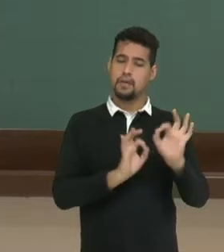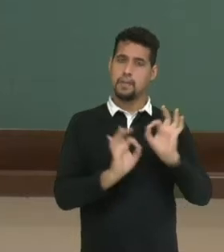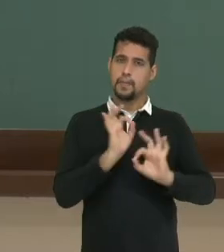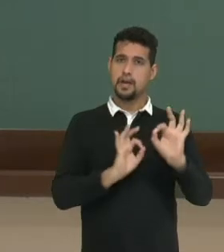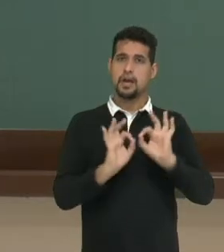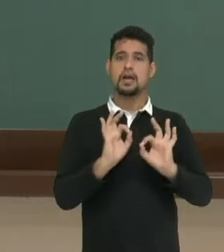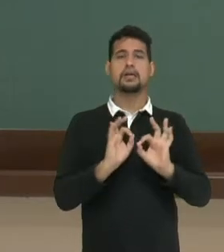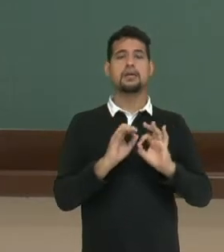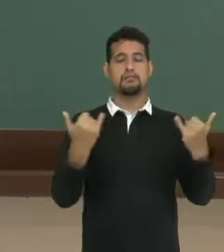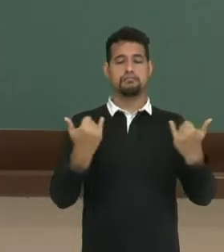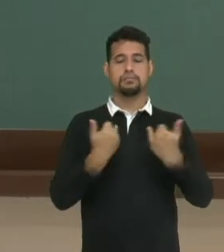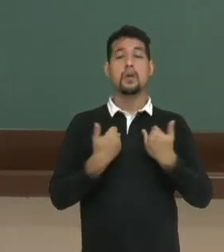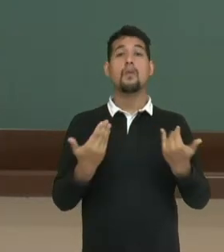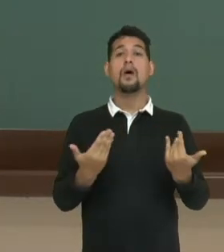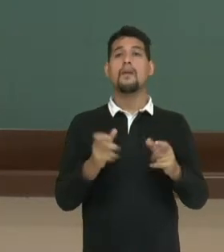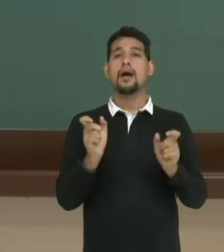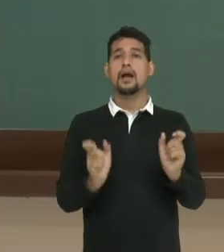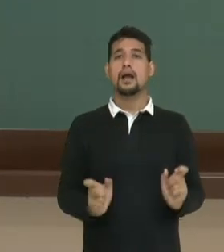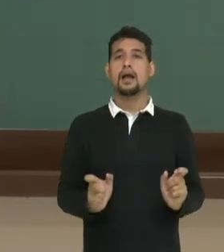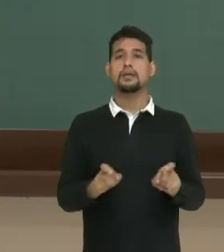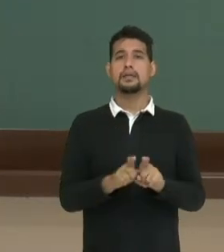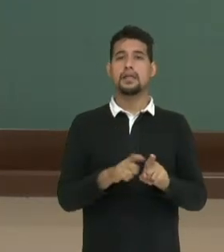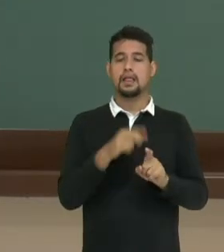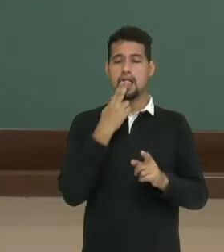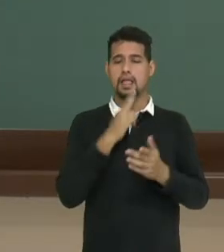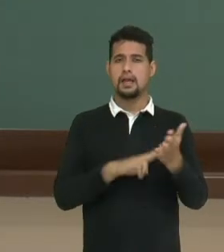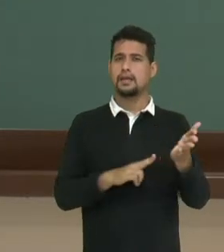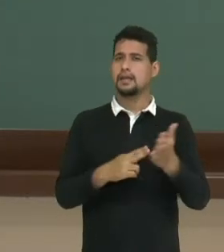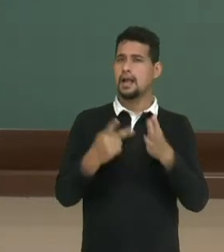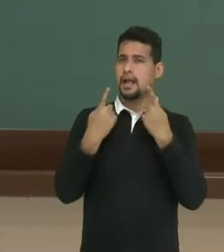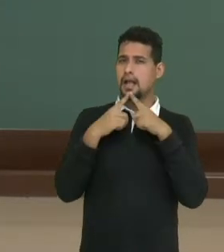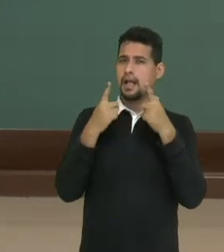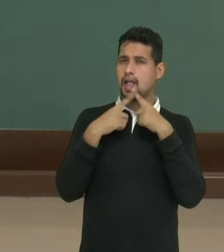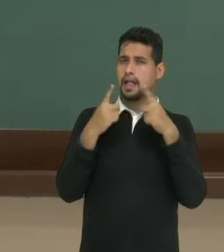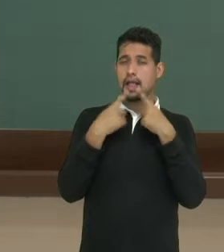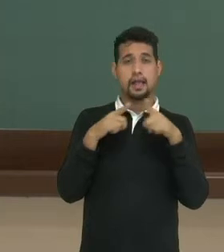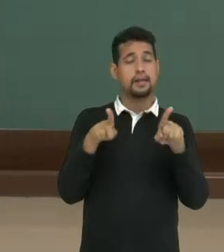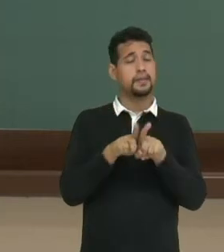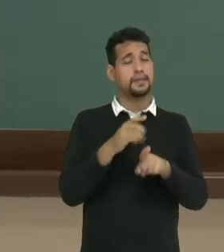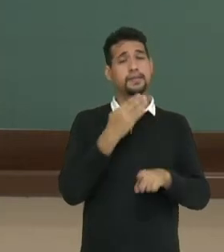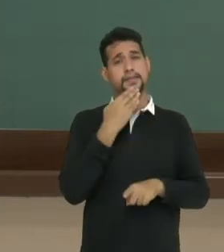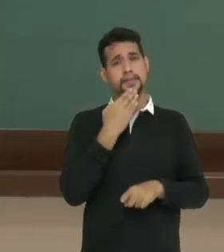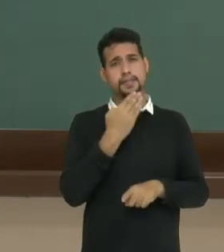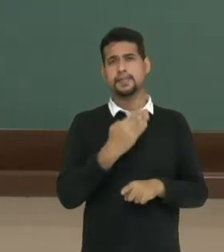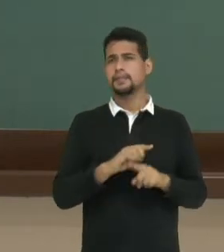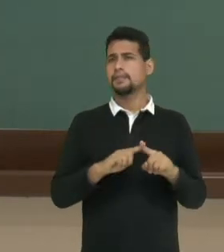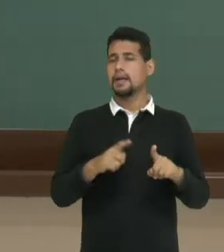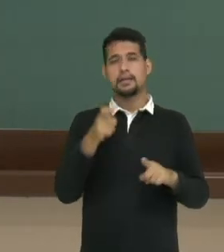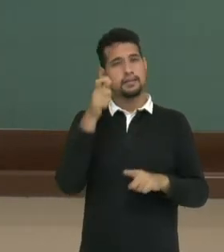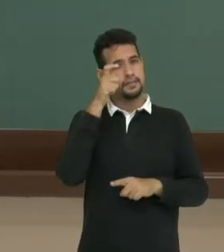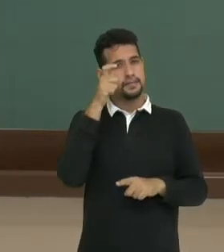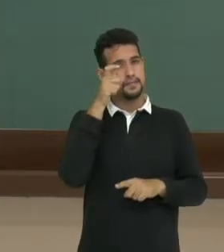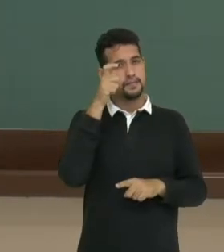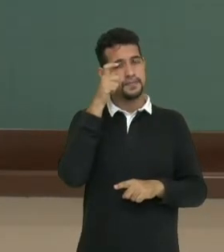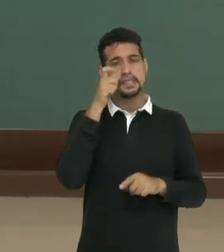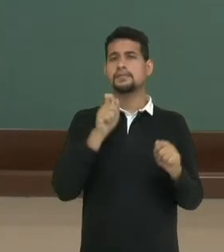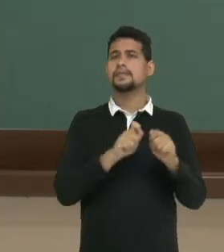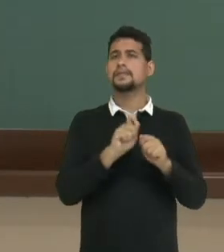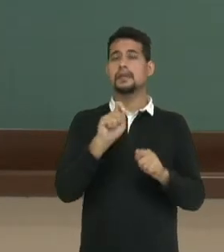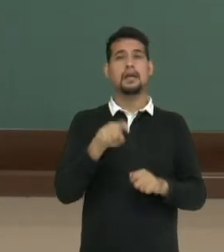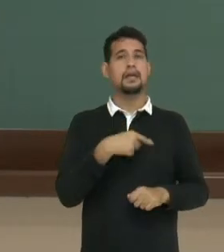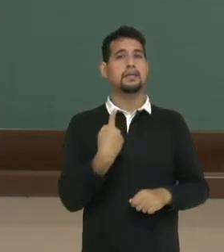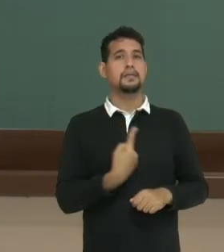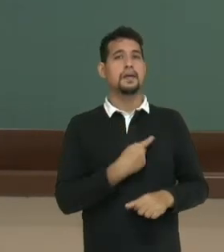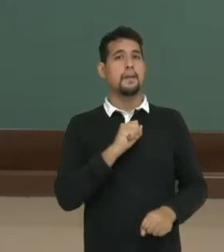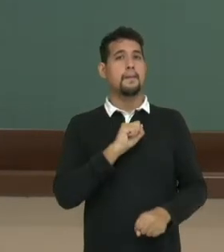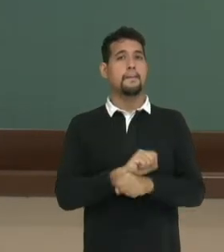nos informa as características de uma carta de reclamação e solicitação, e olha que interessante, faz com que a gente